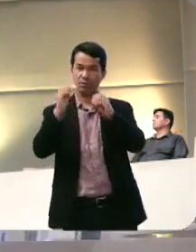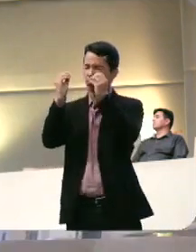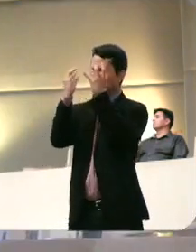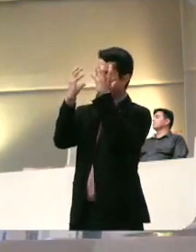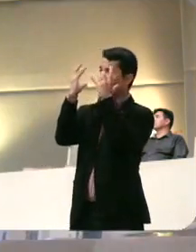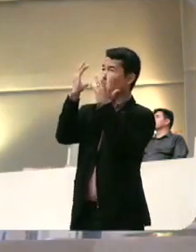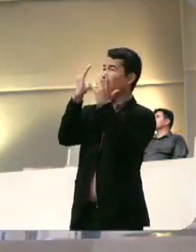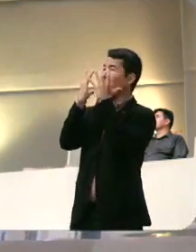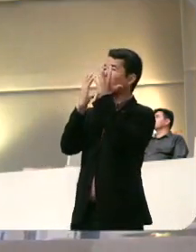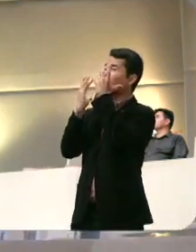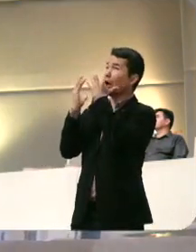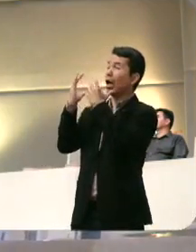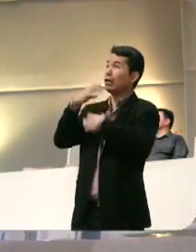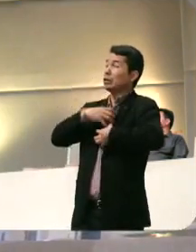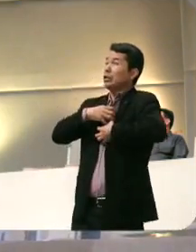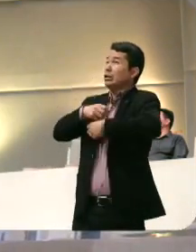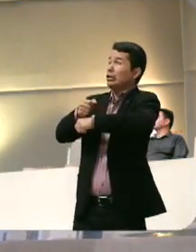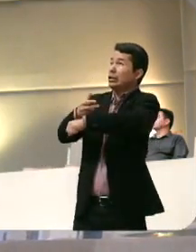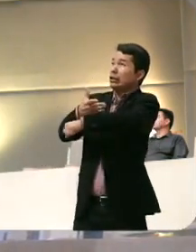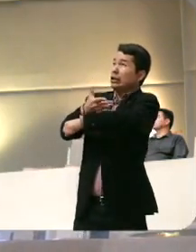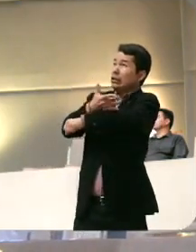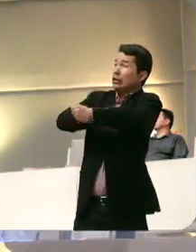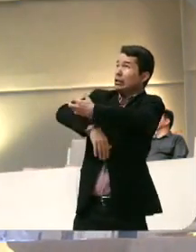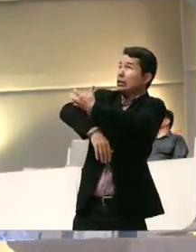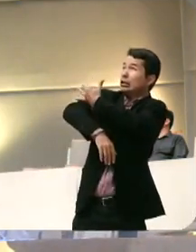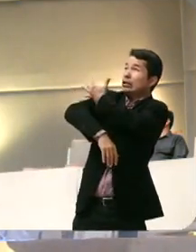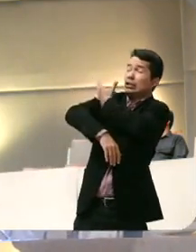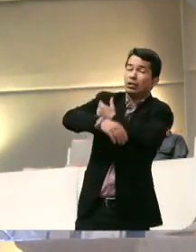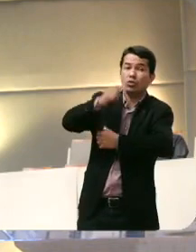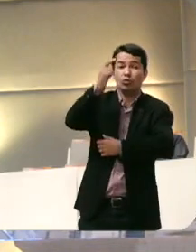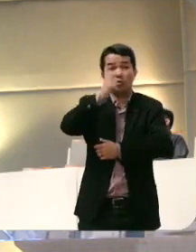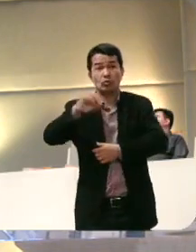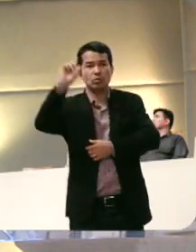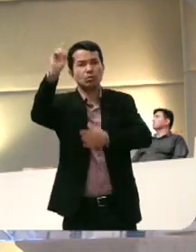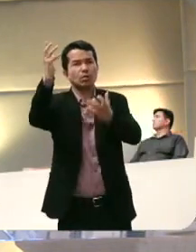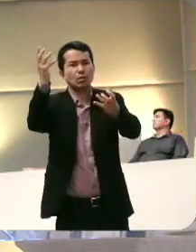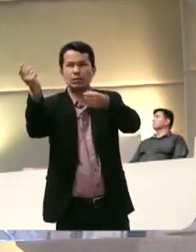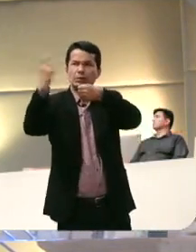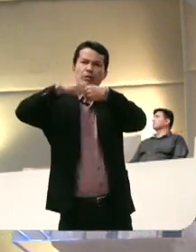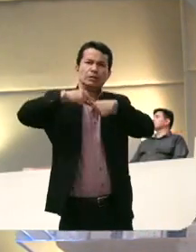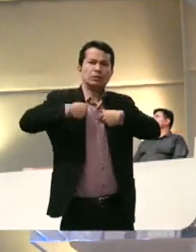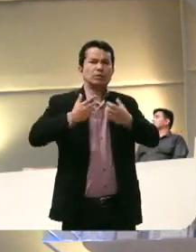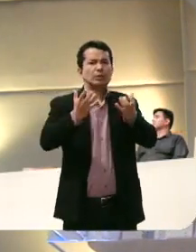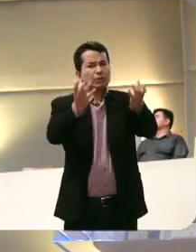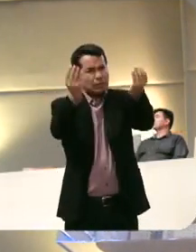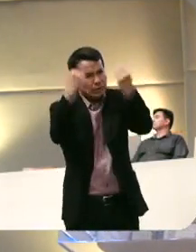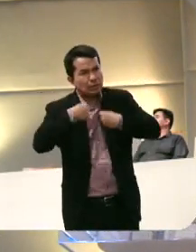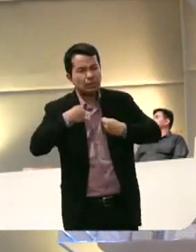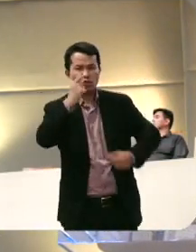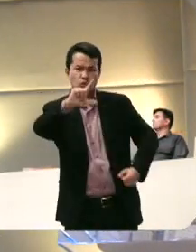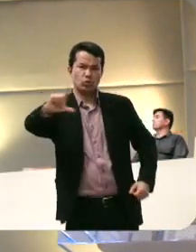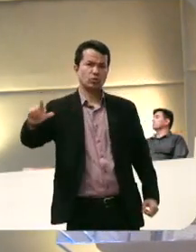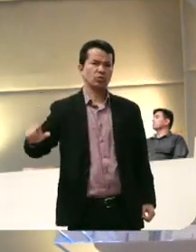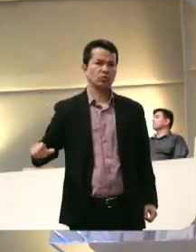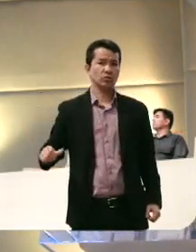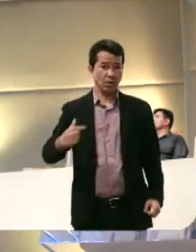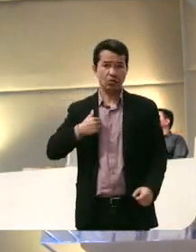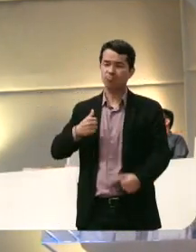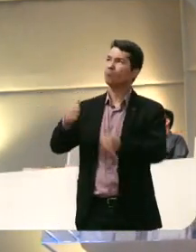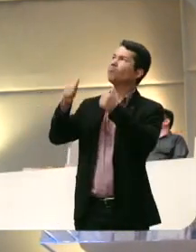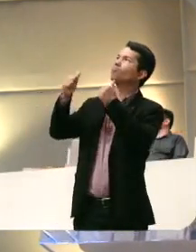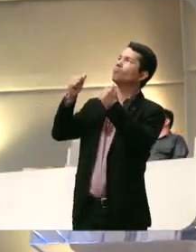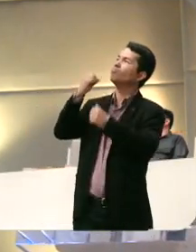Sinai. Restaura os altares na sua vida. Falei, tá bom, Deus, eu entendi.